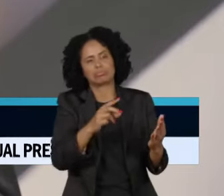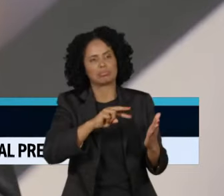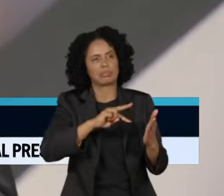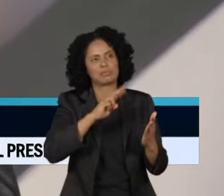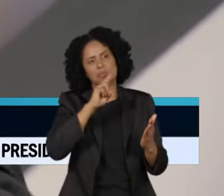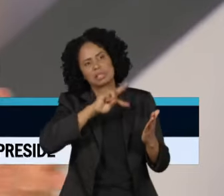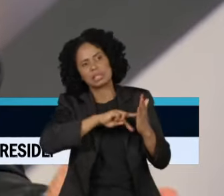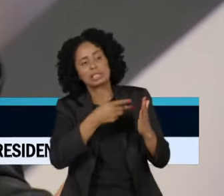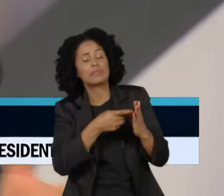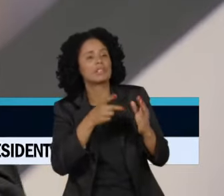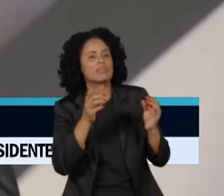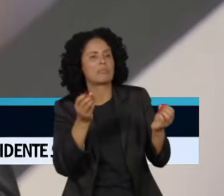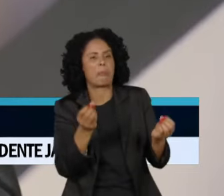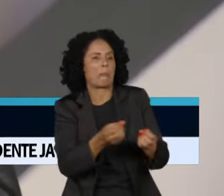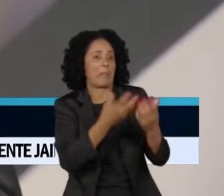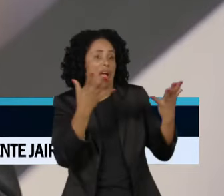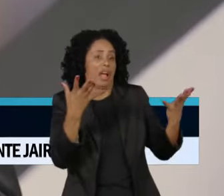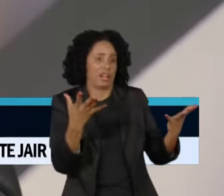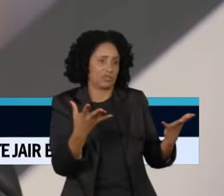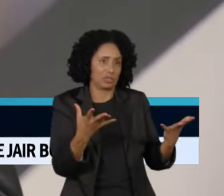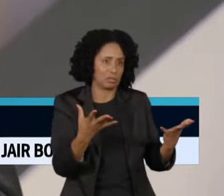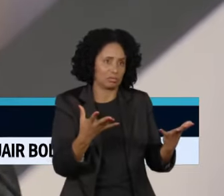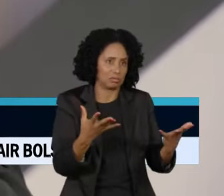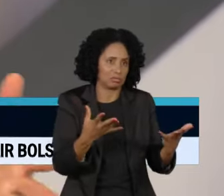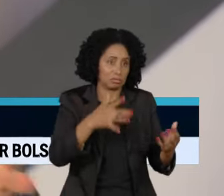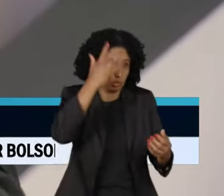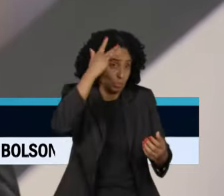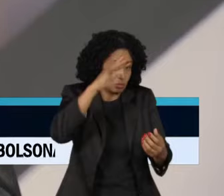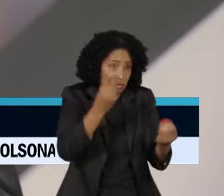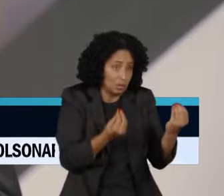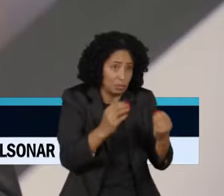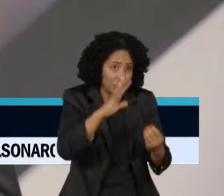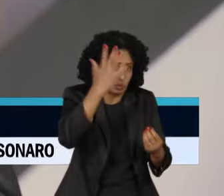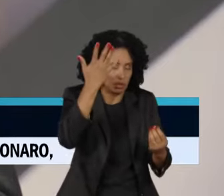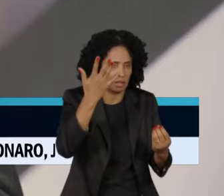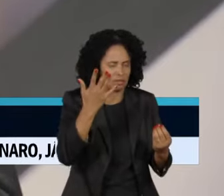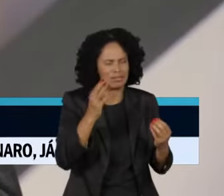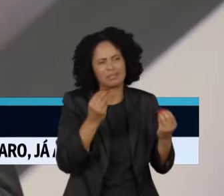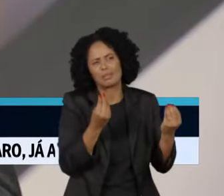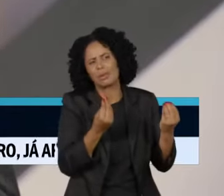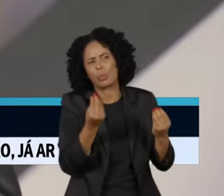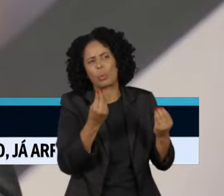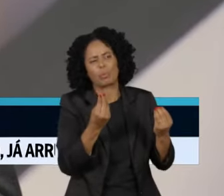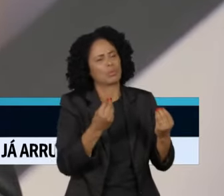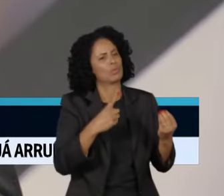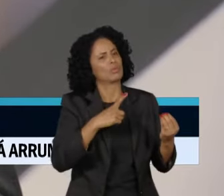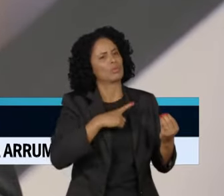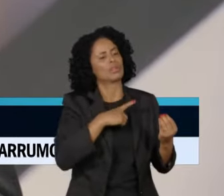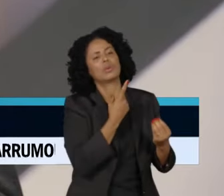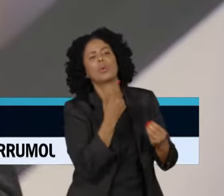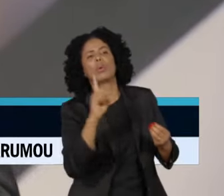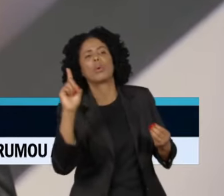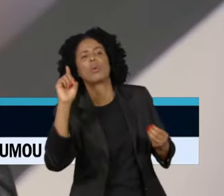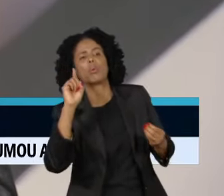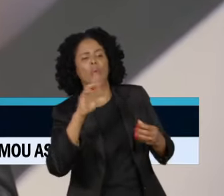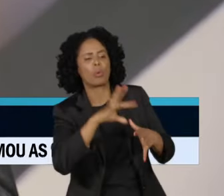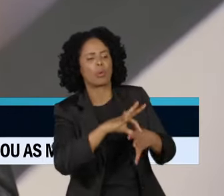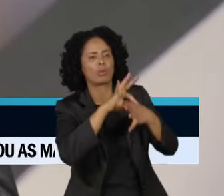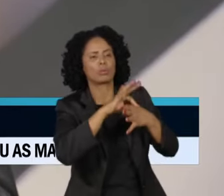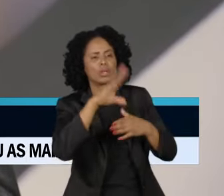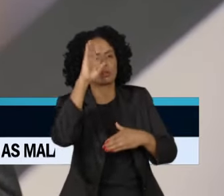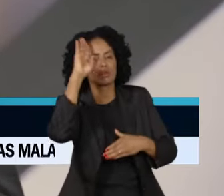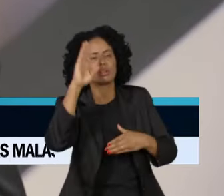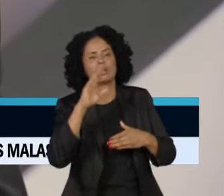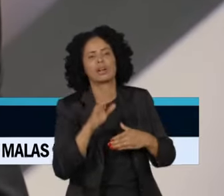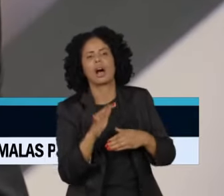Defesa nomeado está conseguindo fazer, não é? E o outro que vai ficar de fora, que é o da Aeronáutica, vai fazer